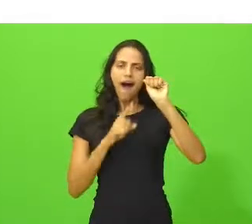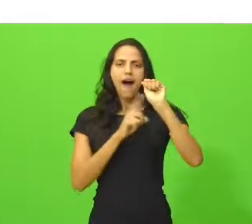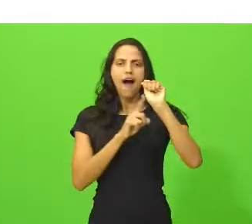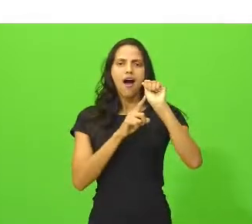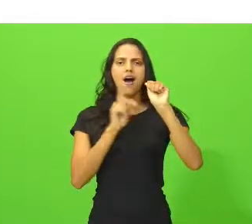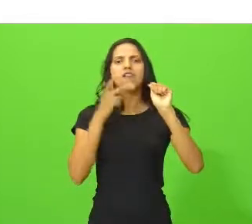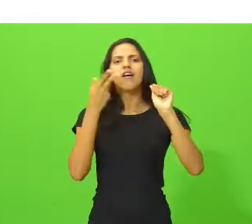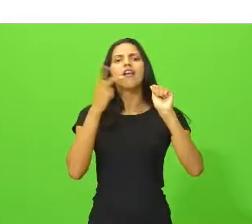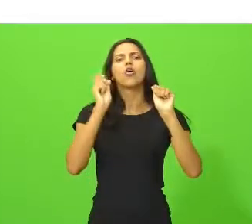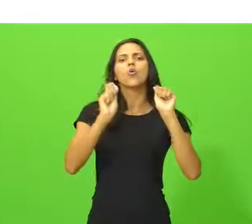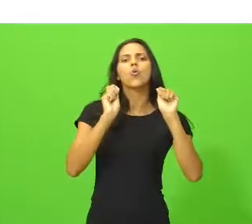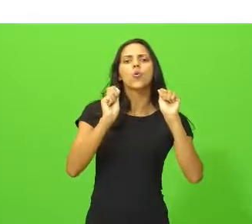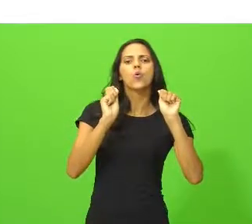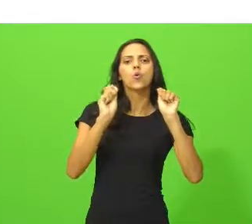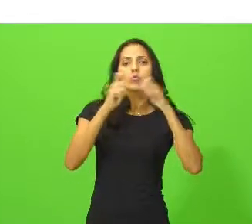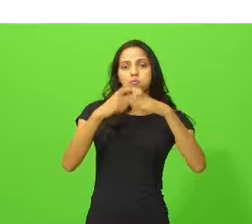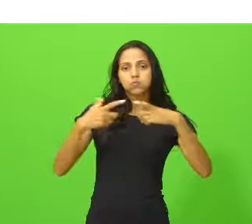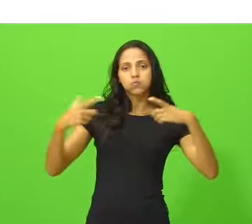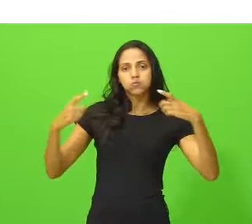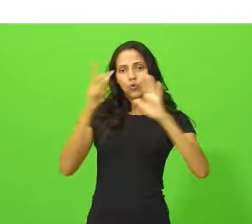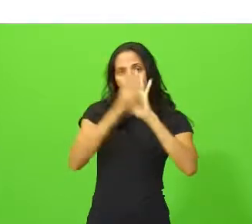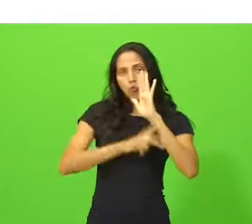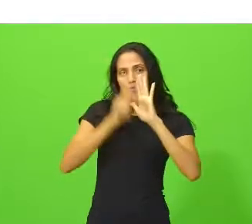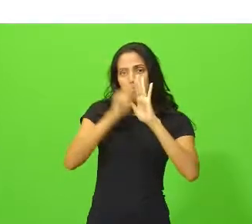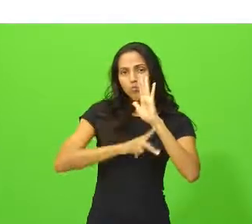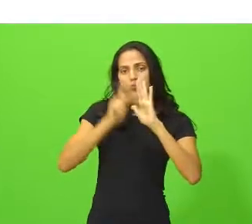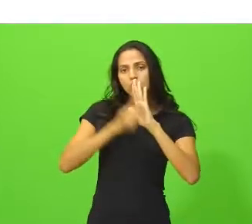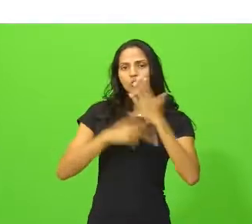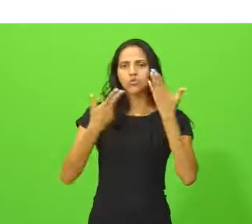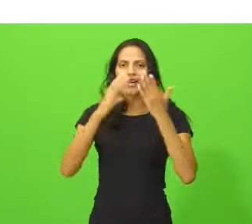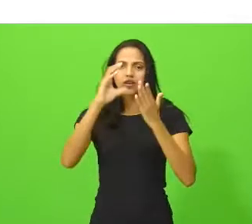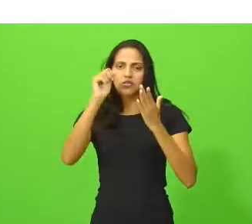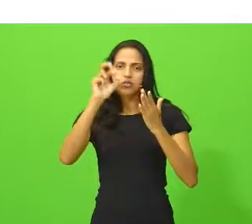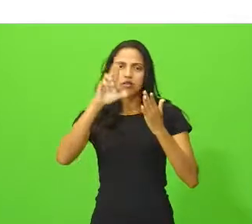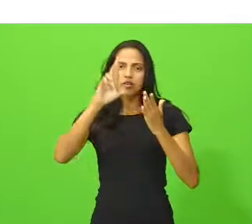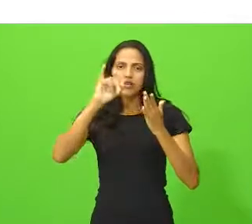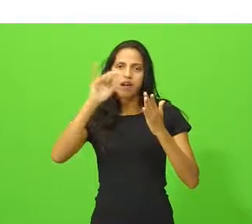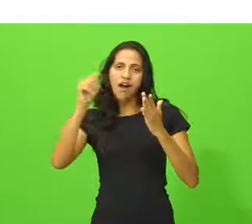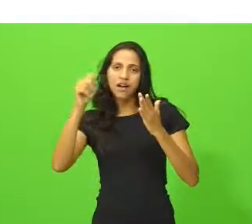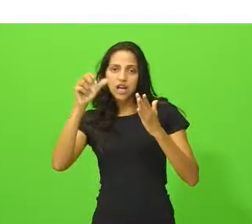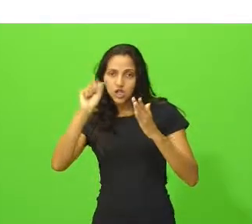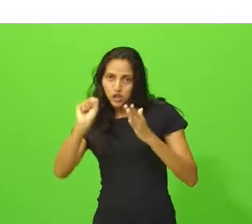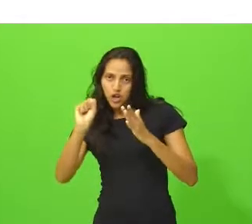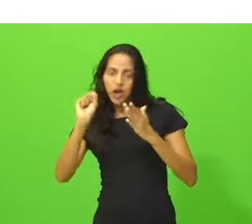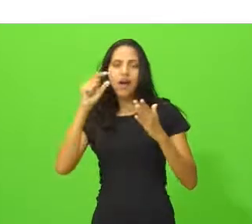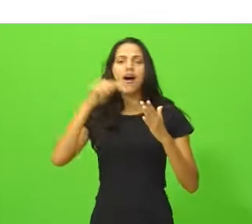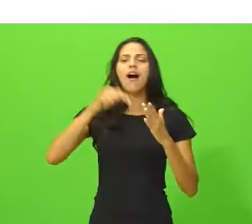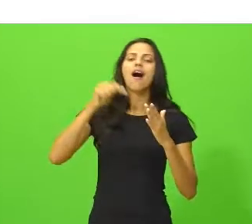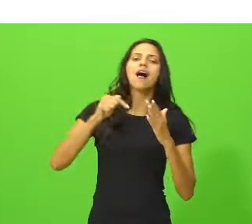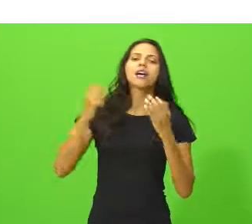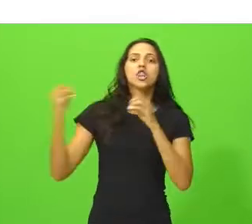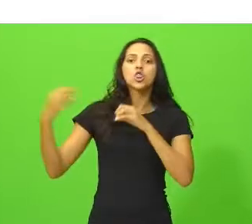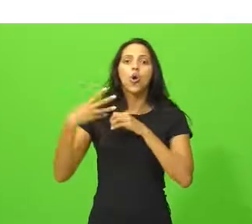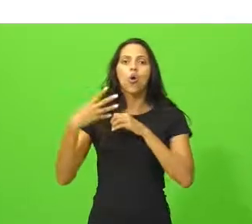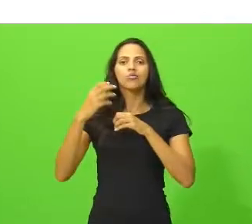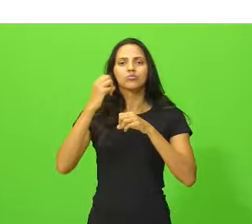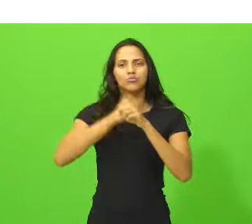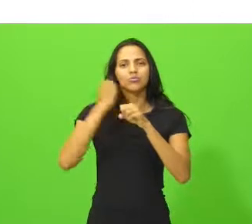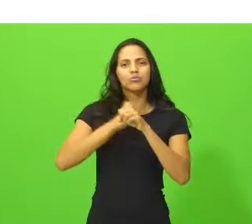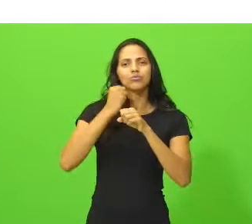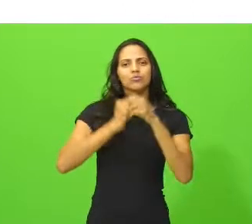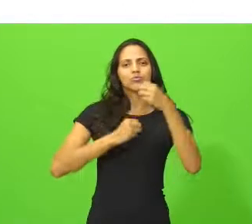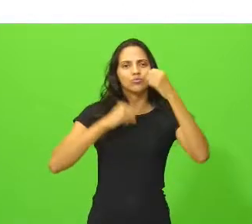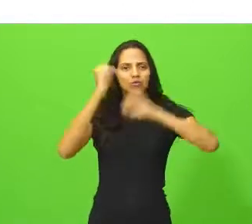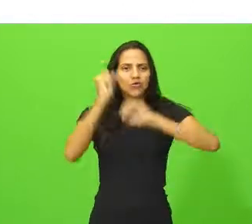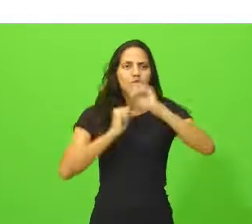A, diz que é a expansão do projeto Grande Carajás, com incentivos à chegada de novas empresas mineradoras, foi